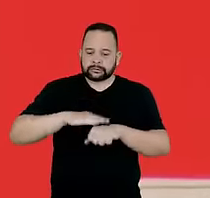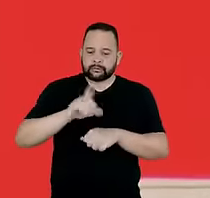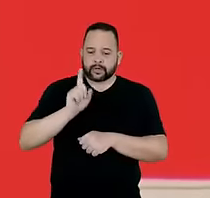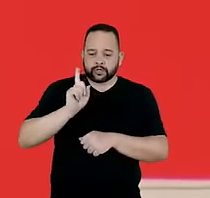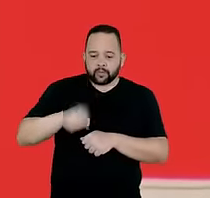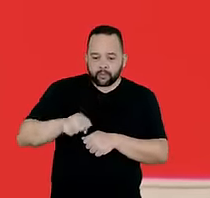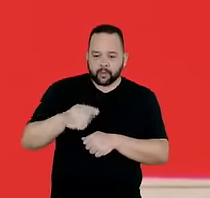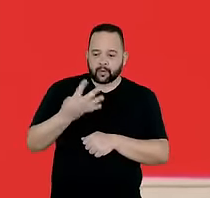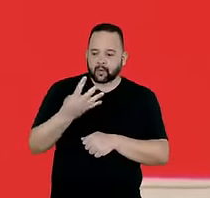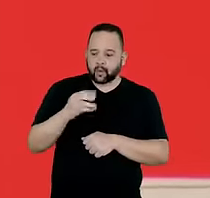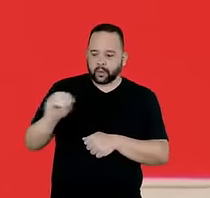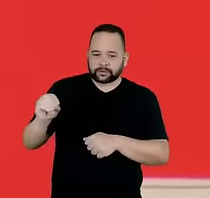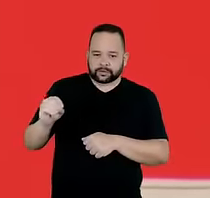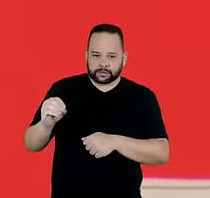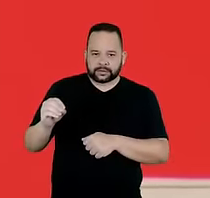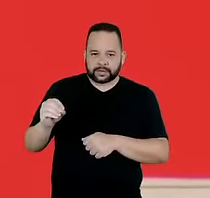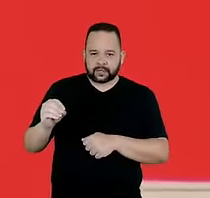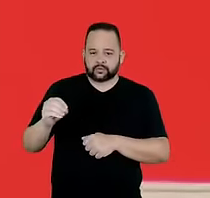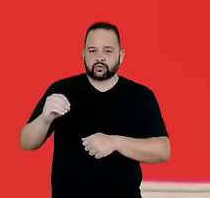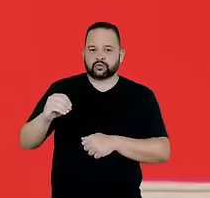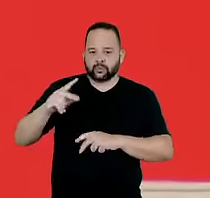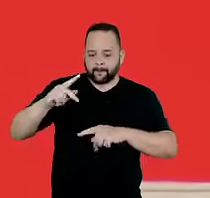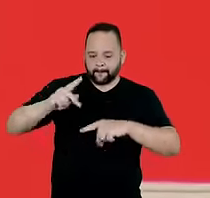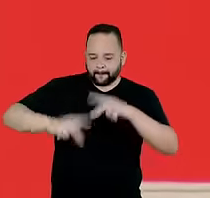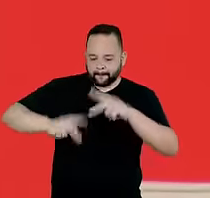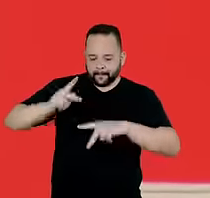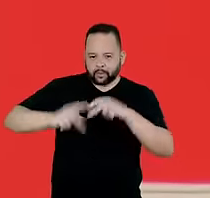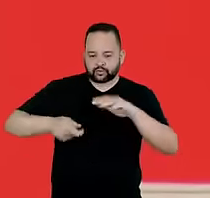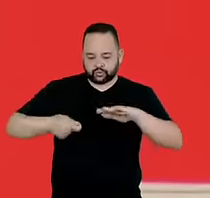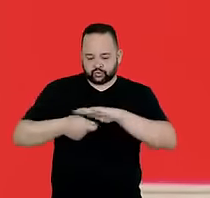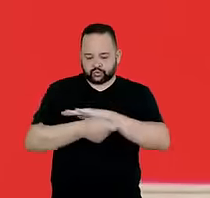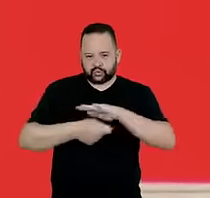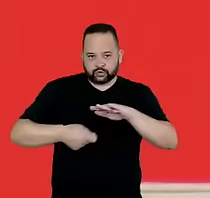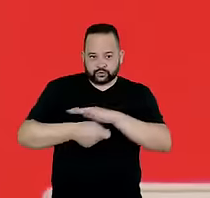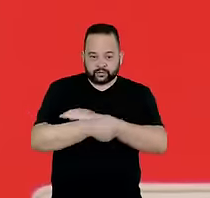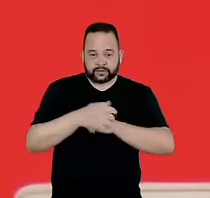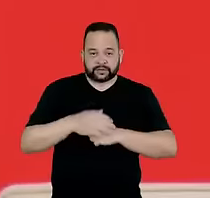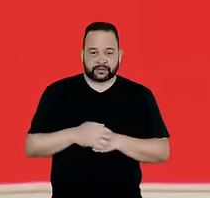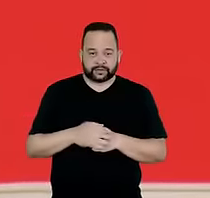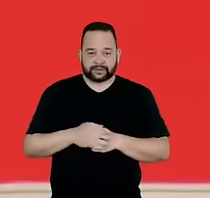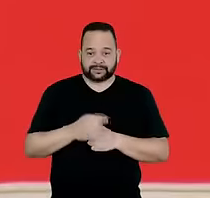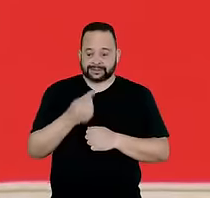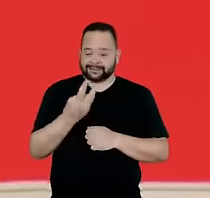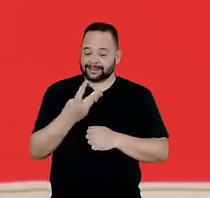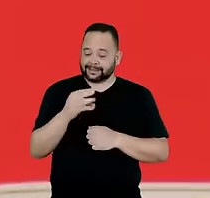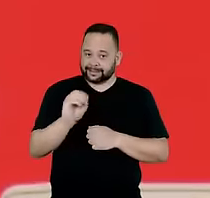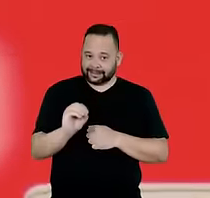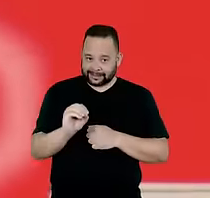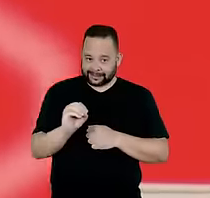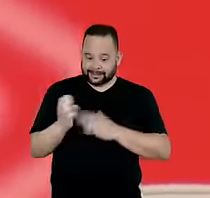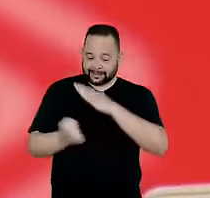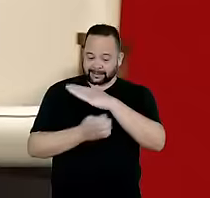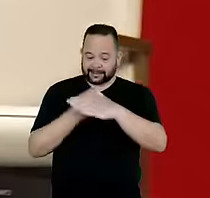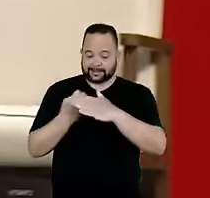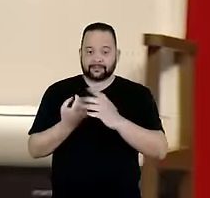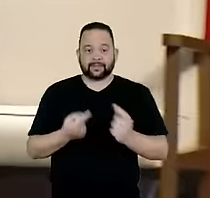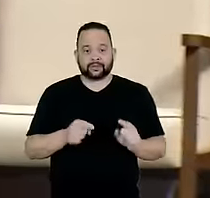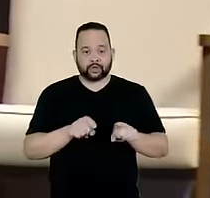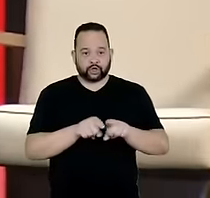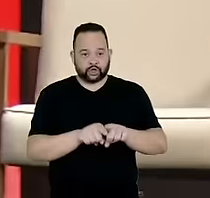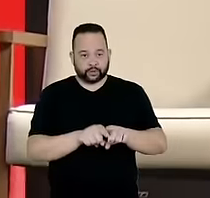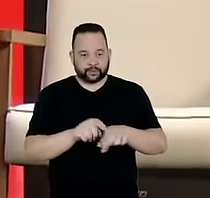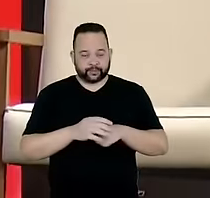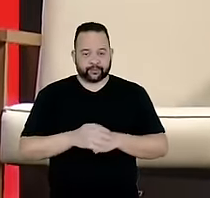produtos de investimento de 130 instituições parceiras é um universo